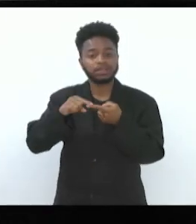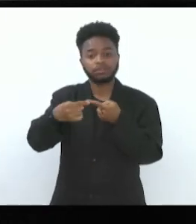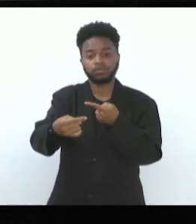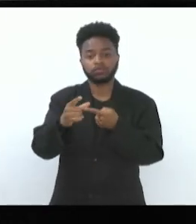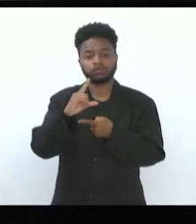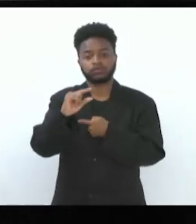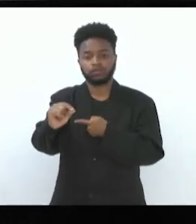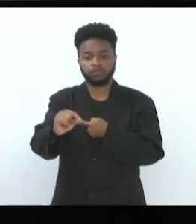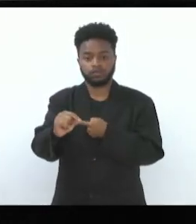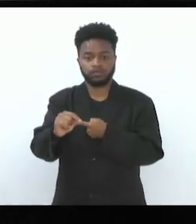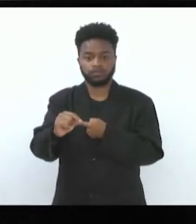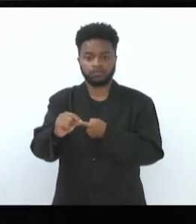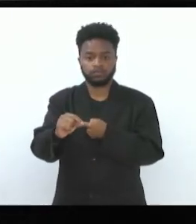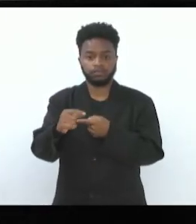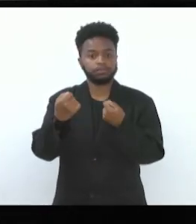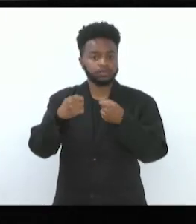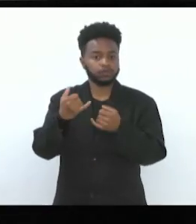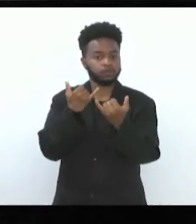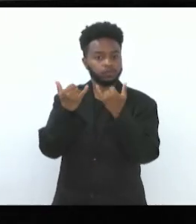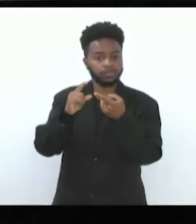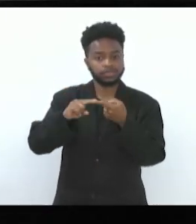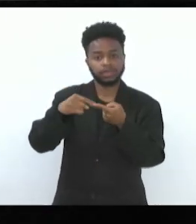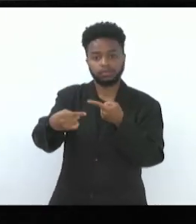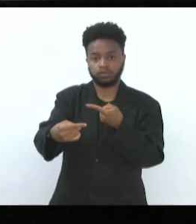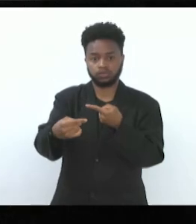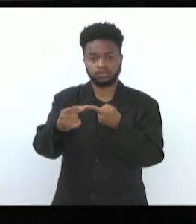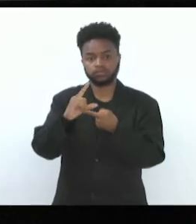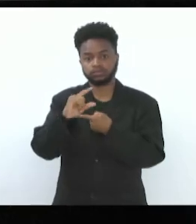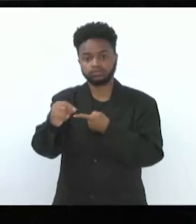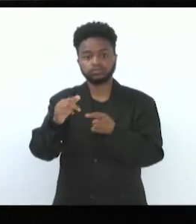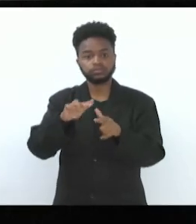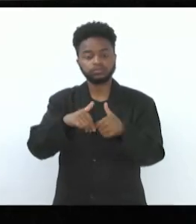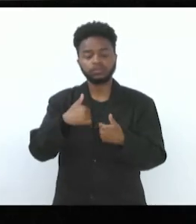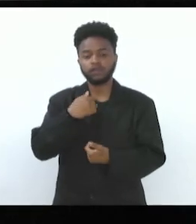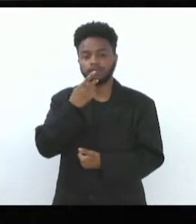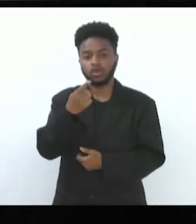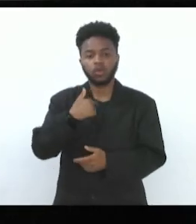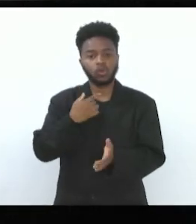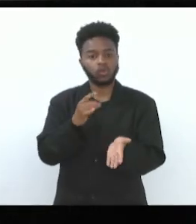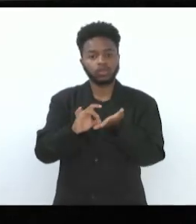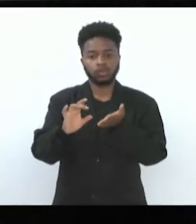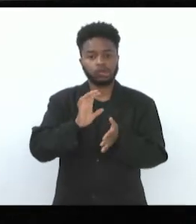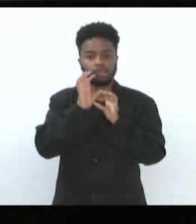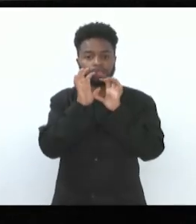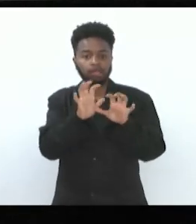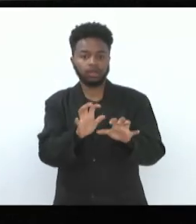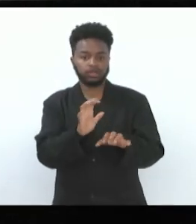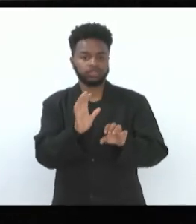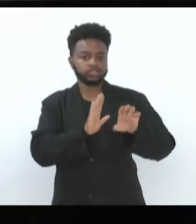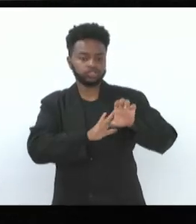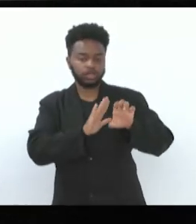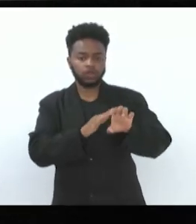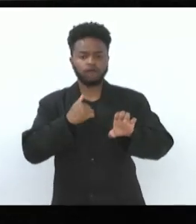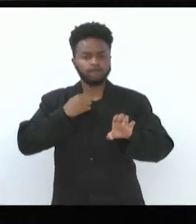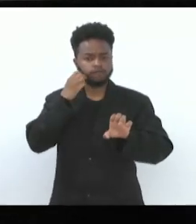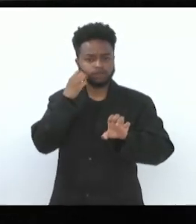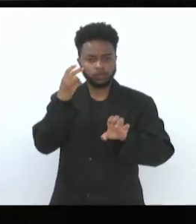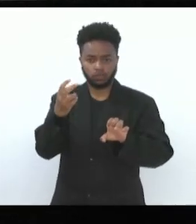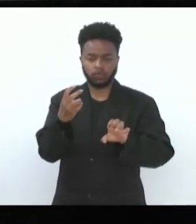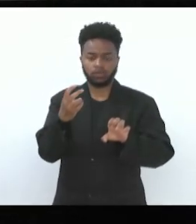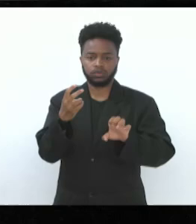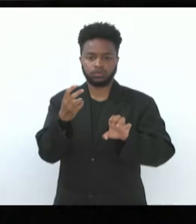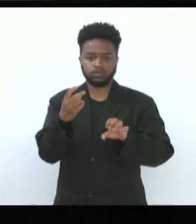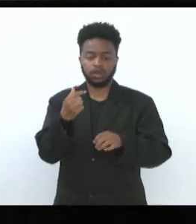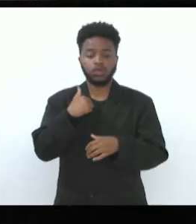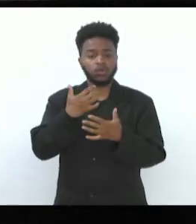ele saiu. Por isso que eu falo que eu tenho nojo de esquerdista, eu tenho ranço e eu tenho vergonha. Eu